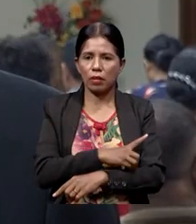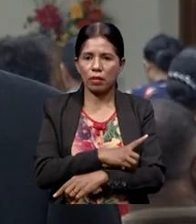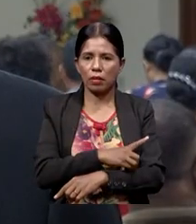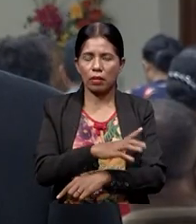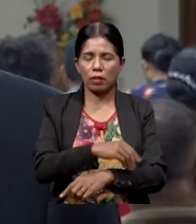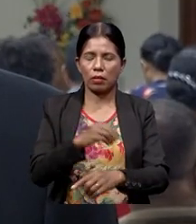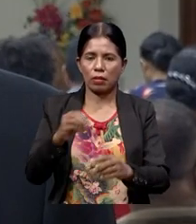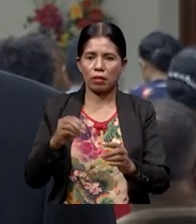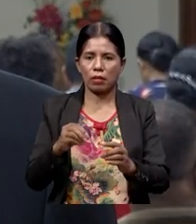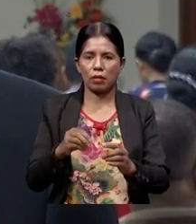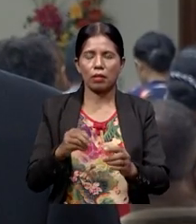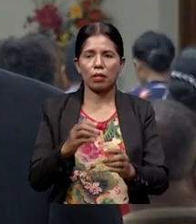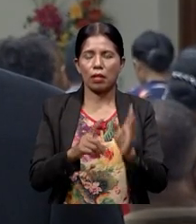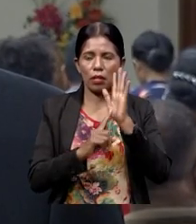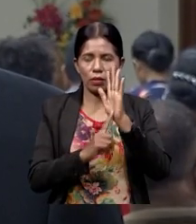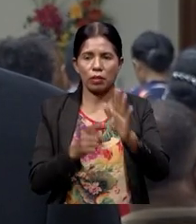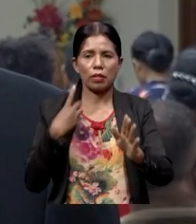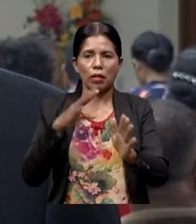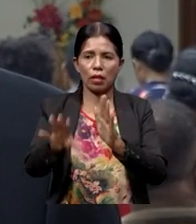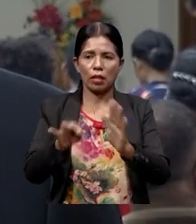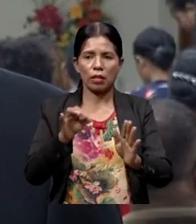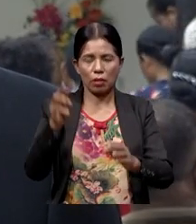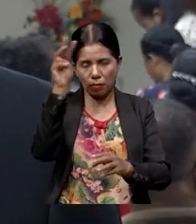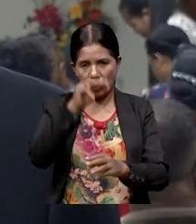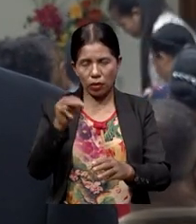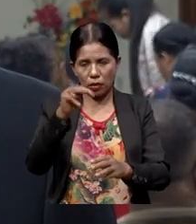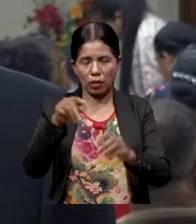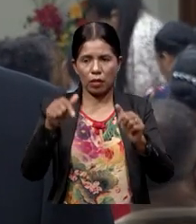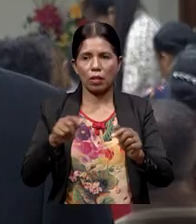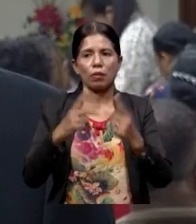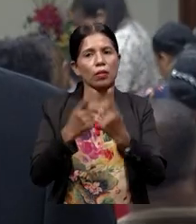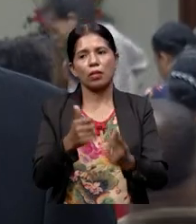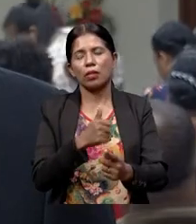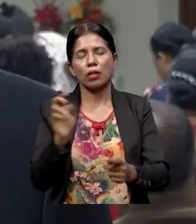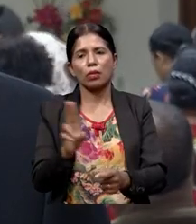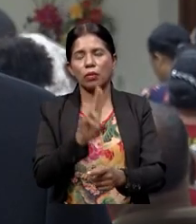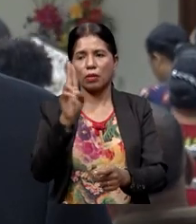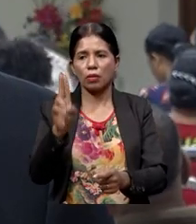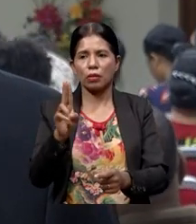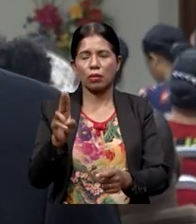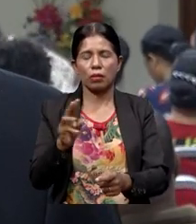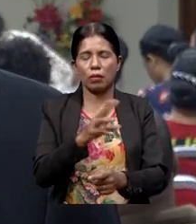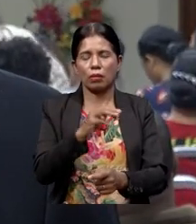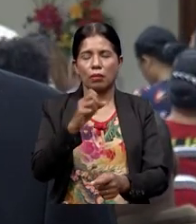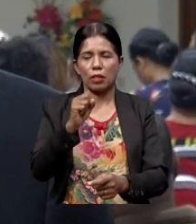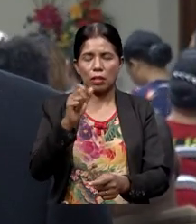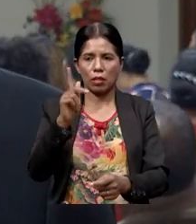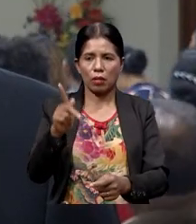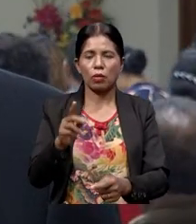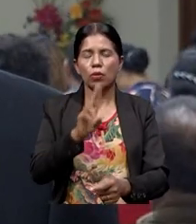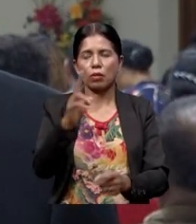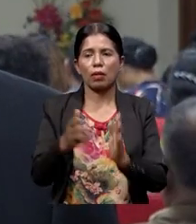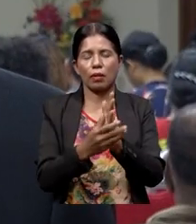ka faktus nebe mak kita hetan husi monitorisaun ne kompanya balu se usa masako usa mina nebe